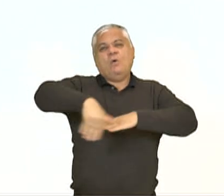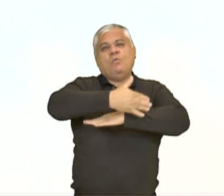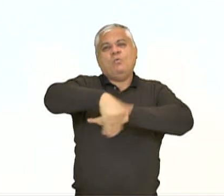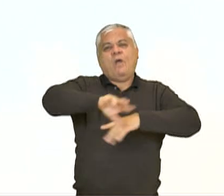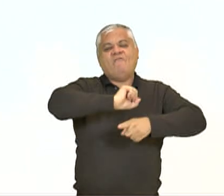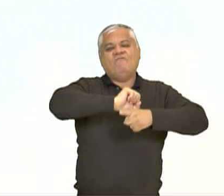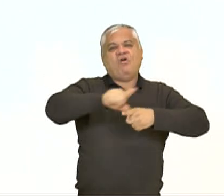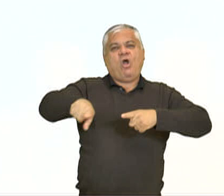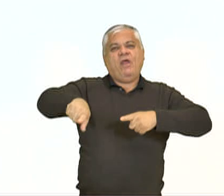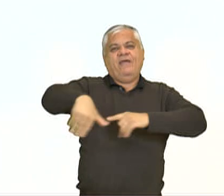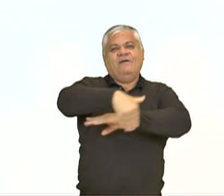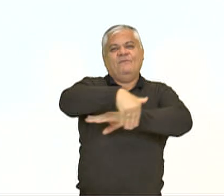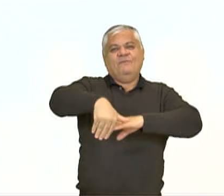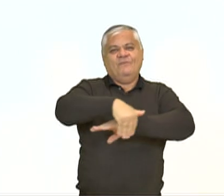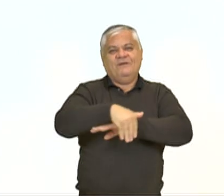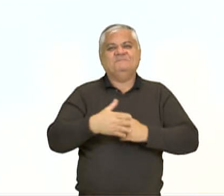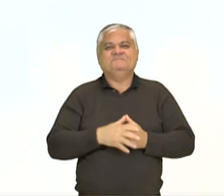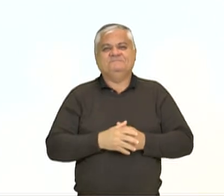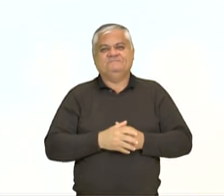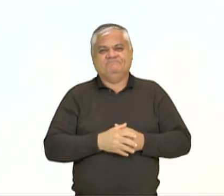ponha-se na rua.